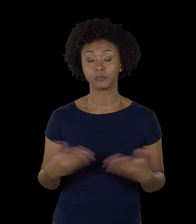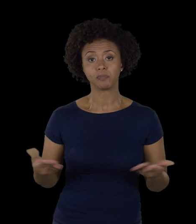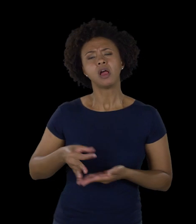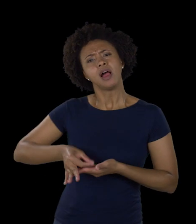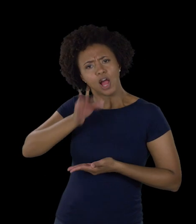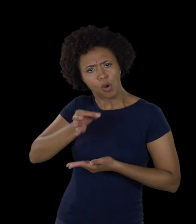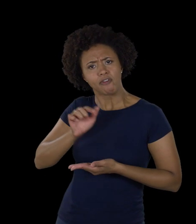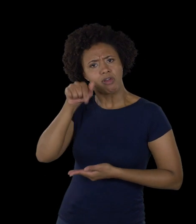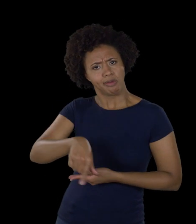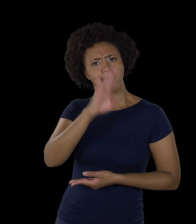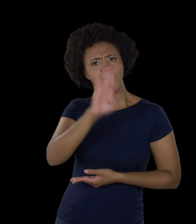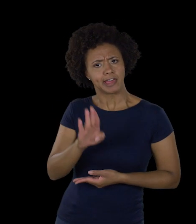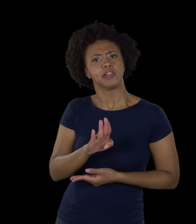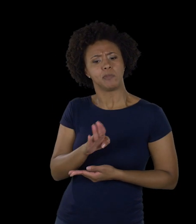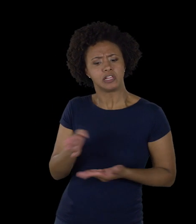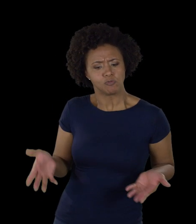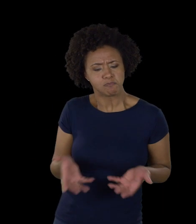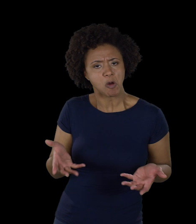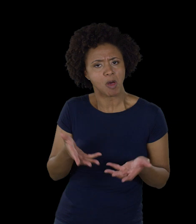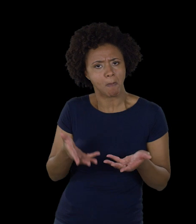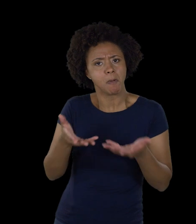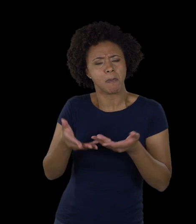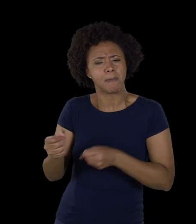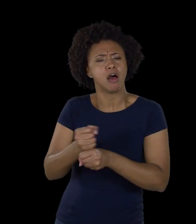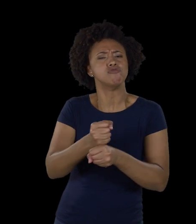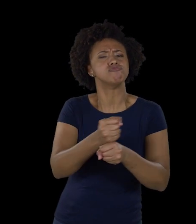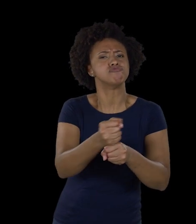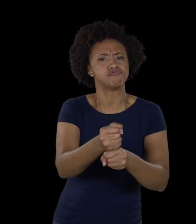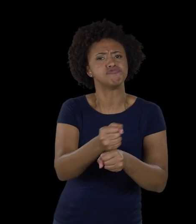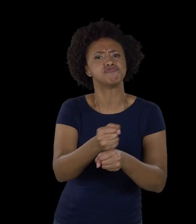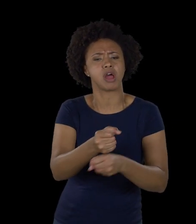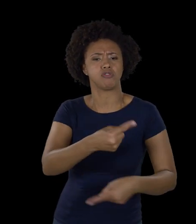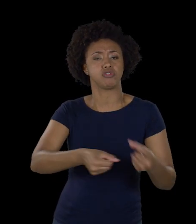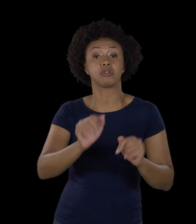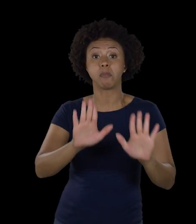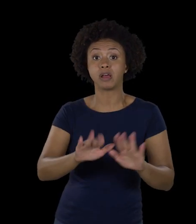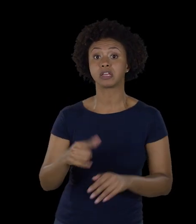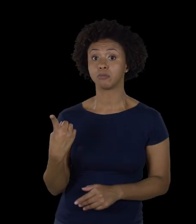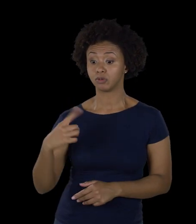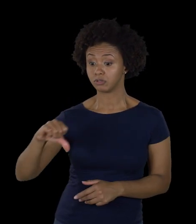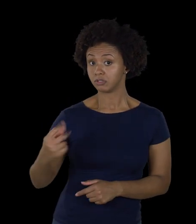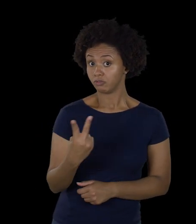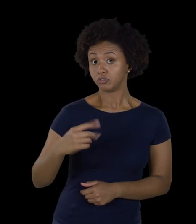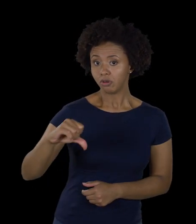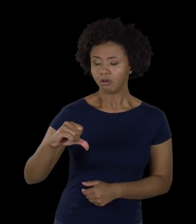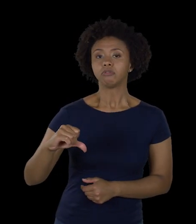O café, por muitos anos, sustentou a economia do Brasil. No entanto, a partir